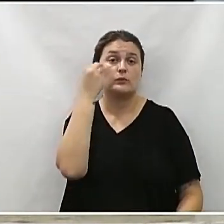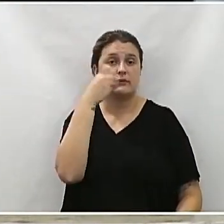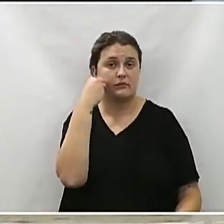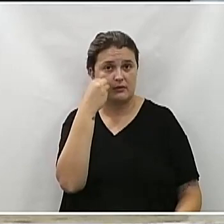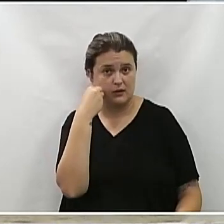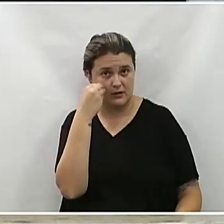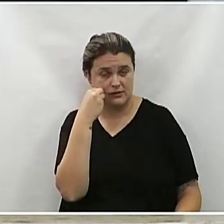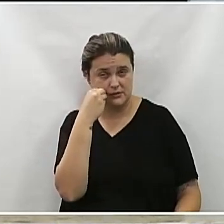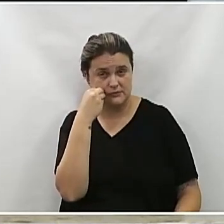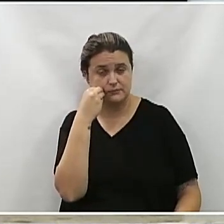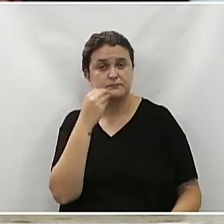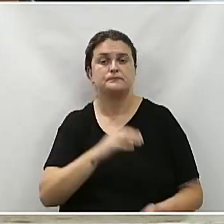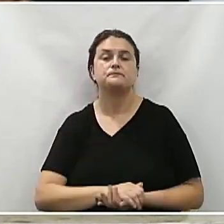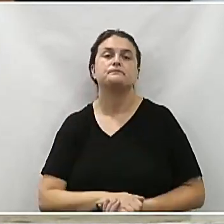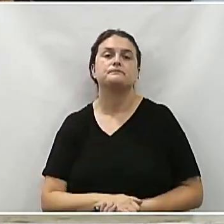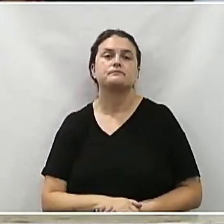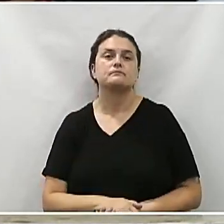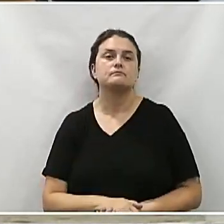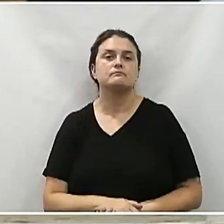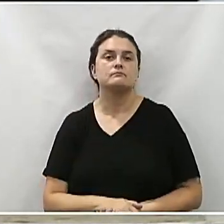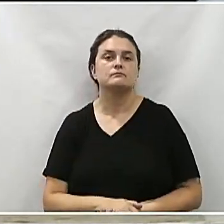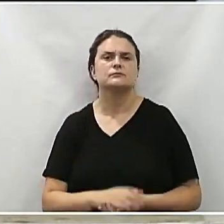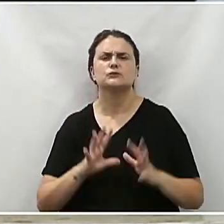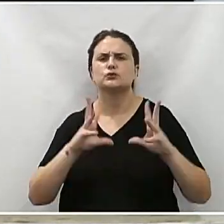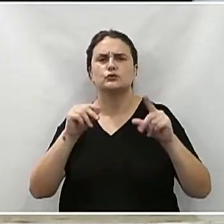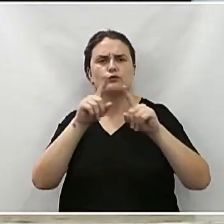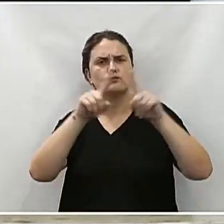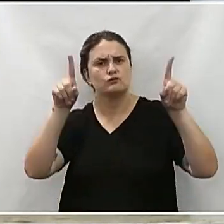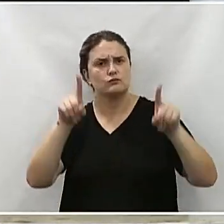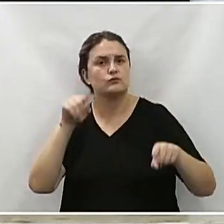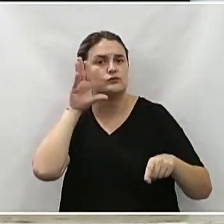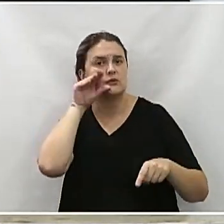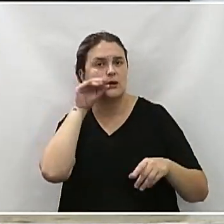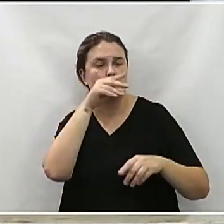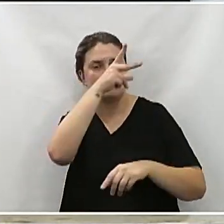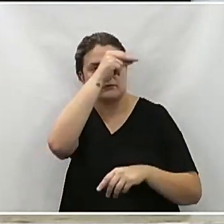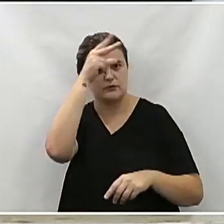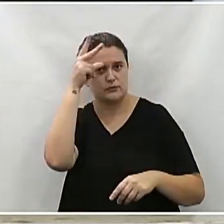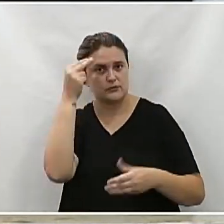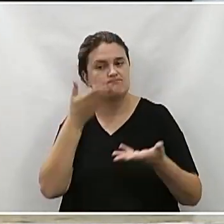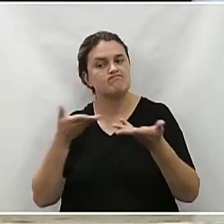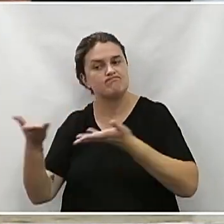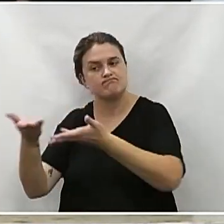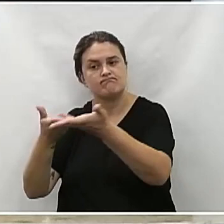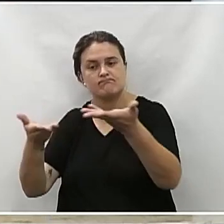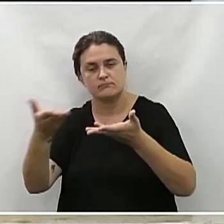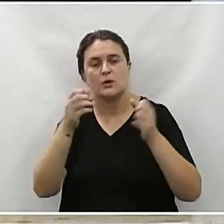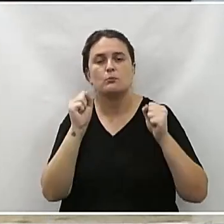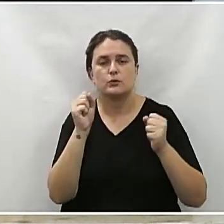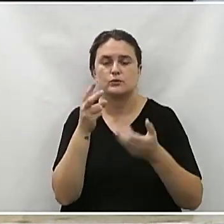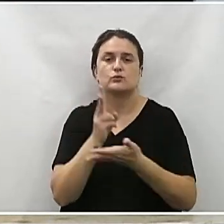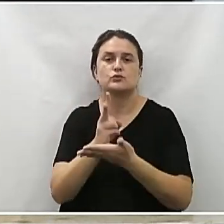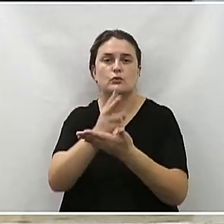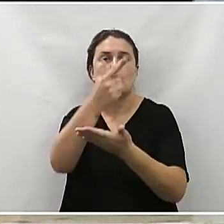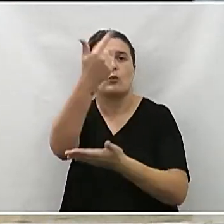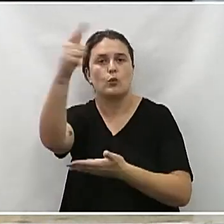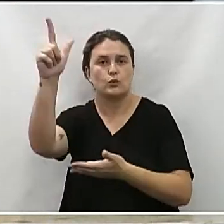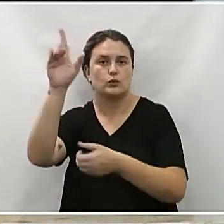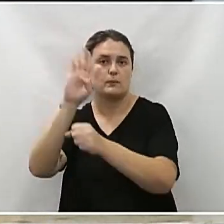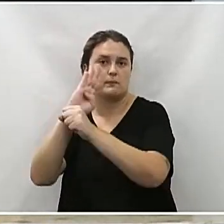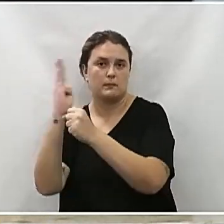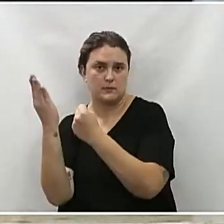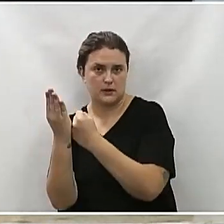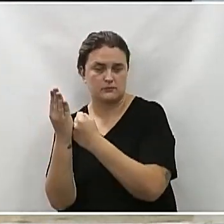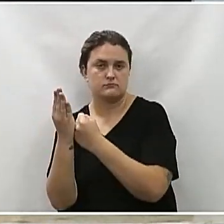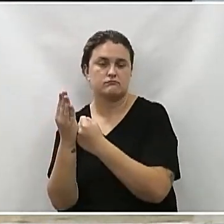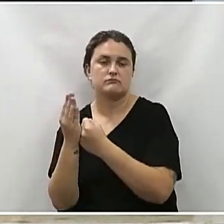perto das secretarias os secretários os funcionários enfim isso é muito importante que possa continuar em outros bairros porque vem